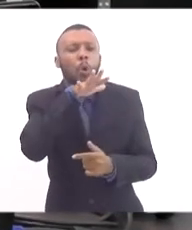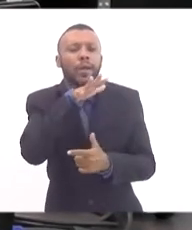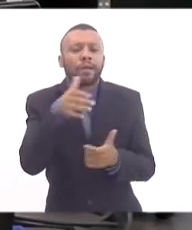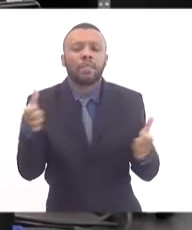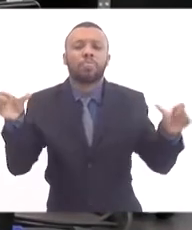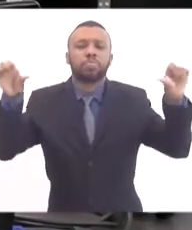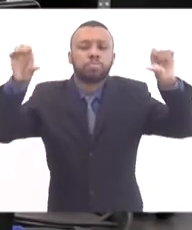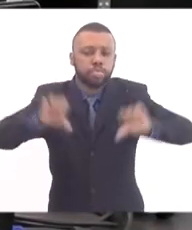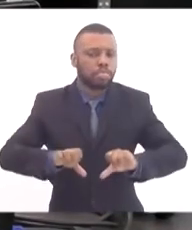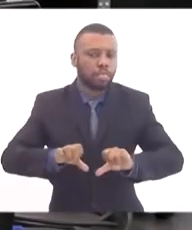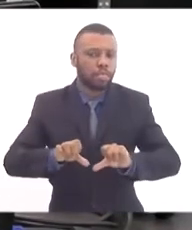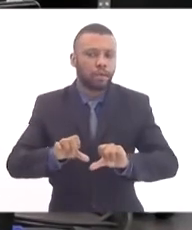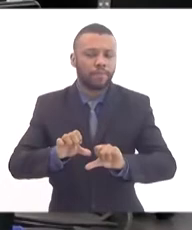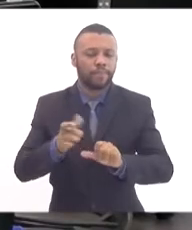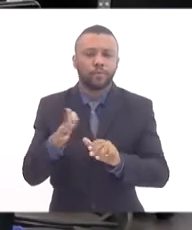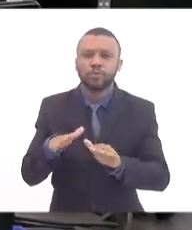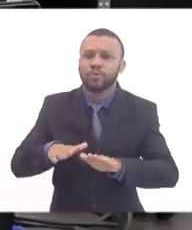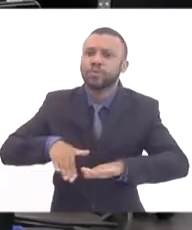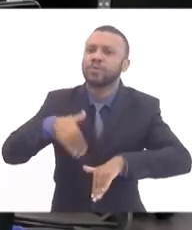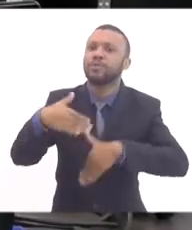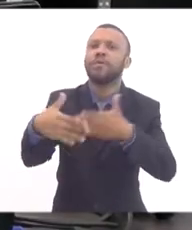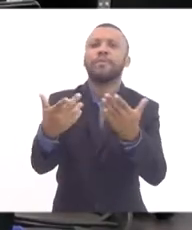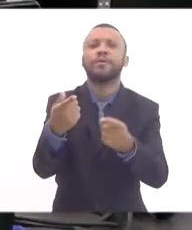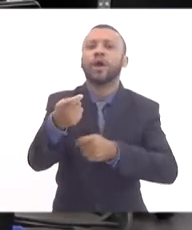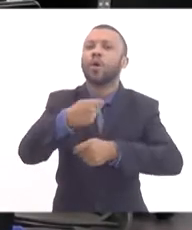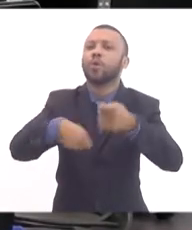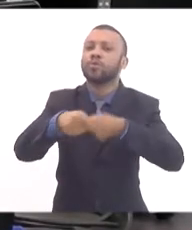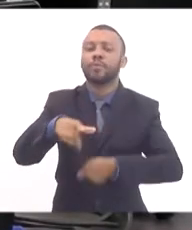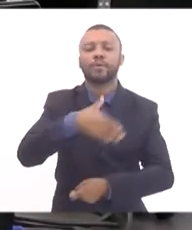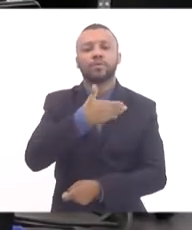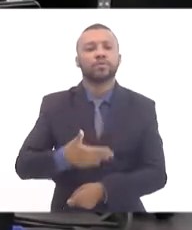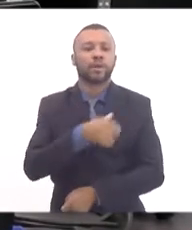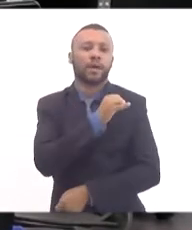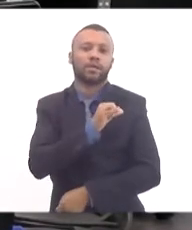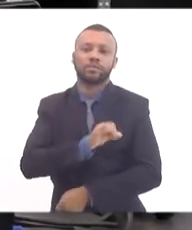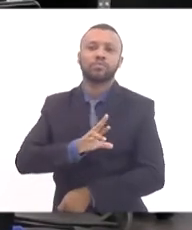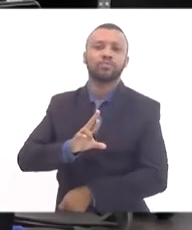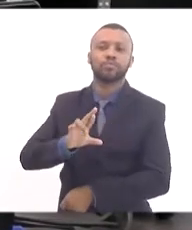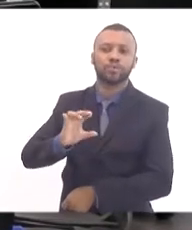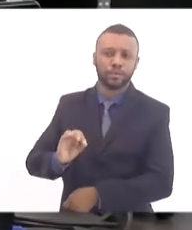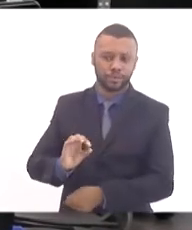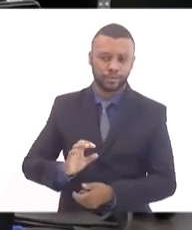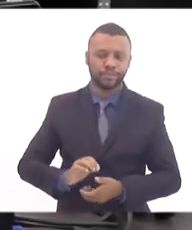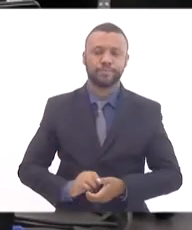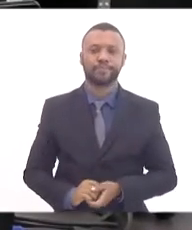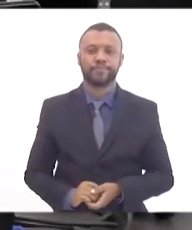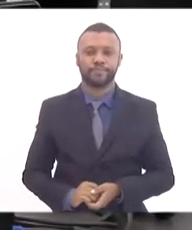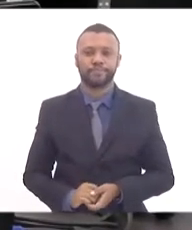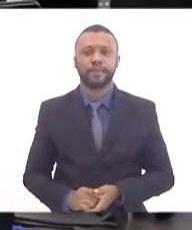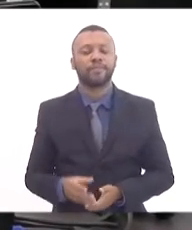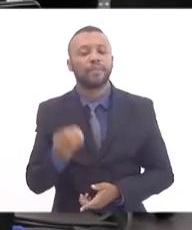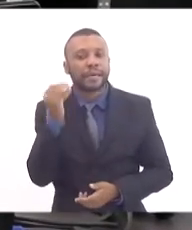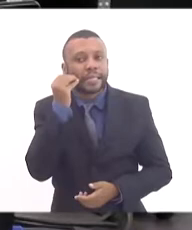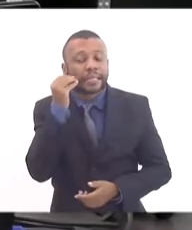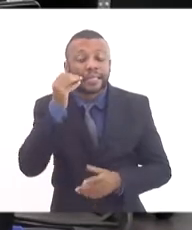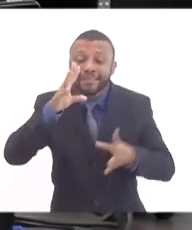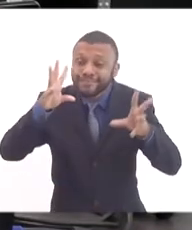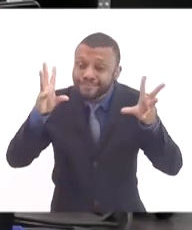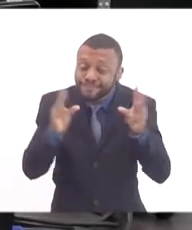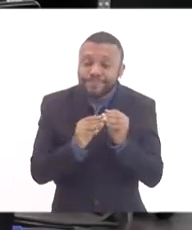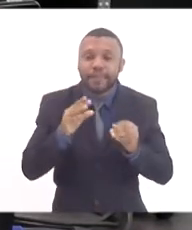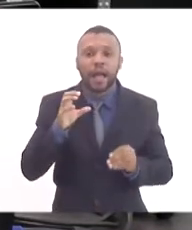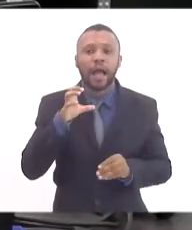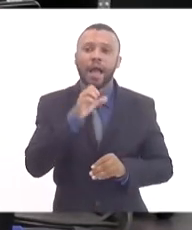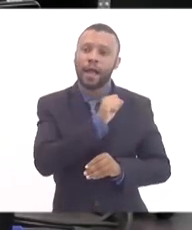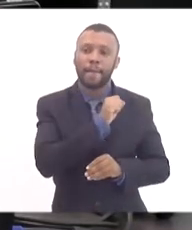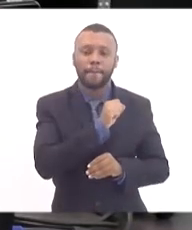para o desenvolvimento econômico do nosso Estado tá então a nossa vou tentar ser mais breve